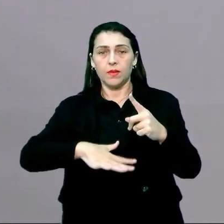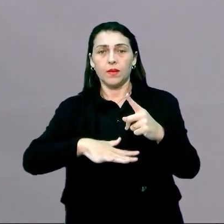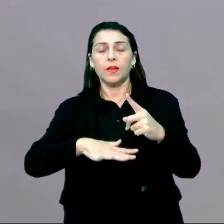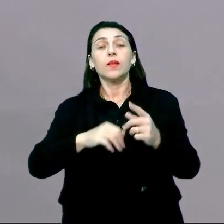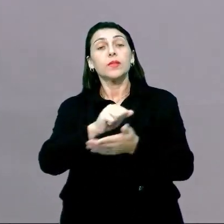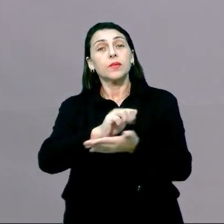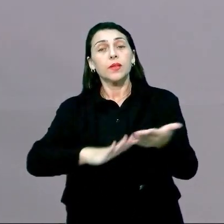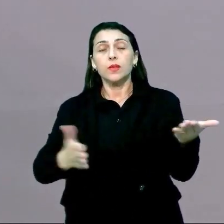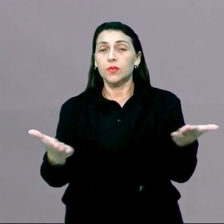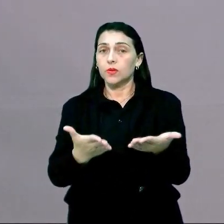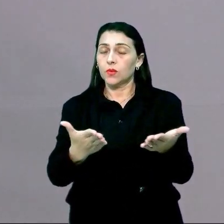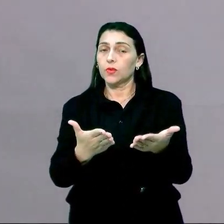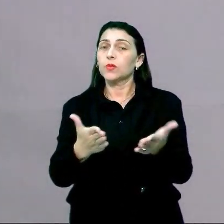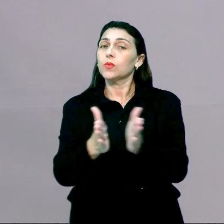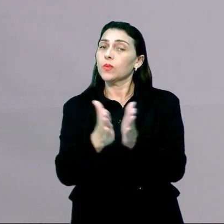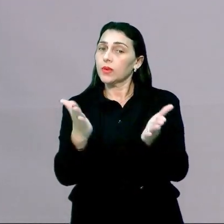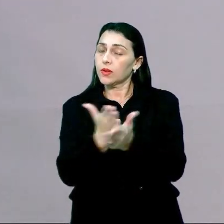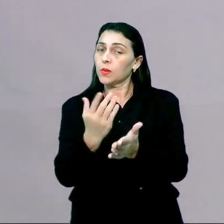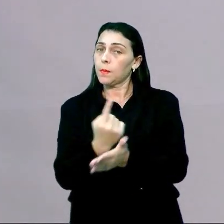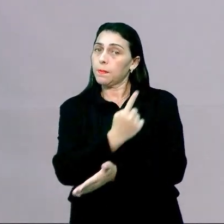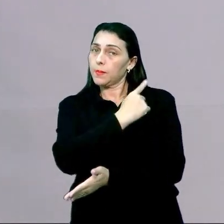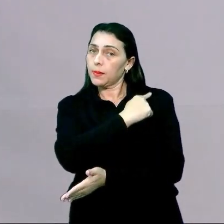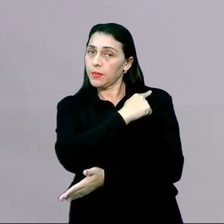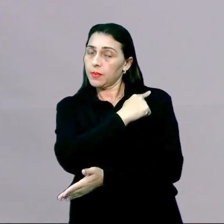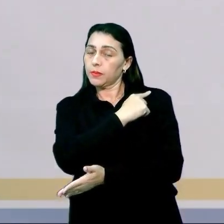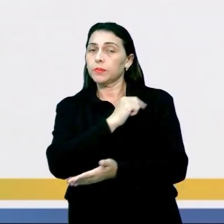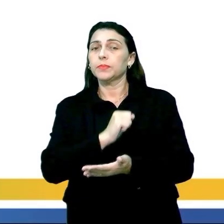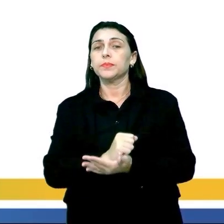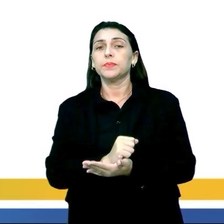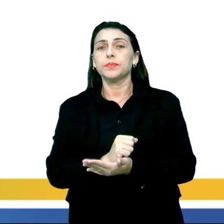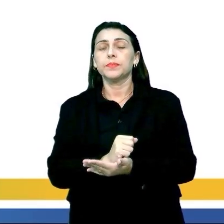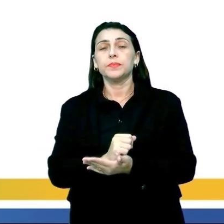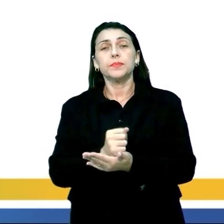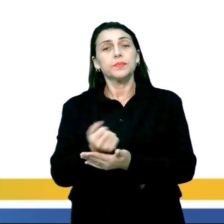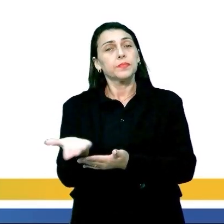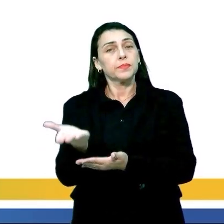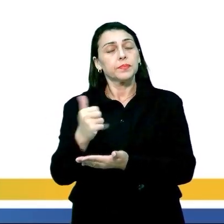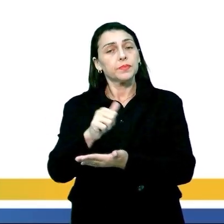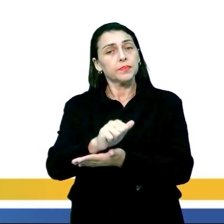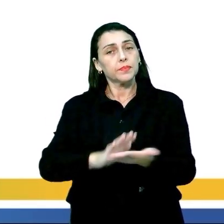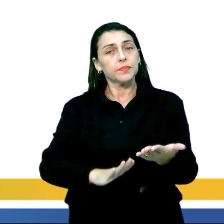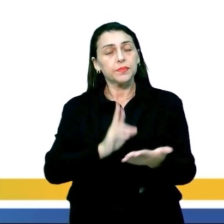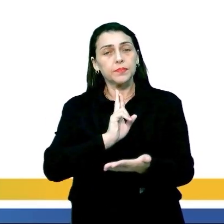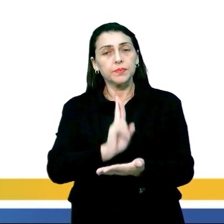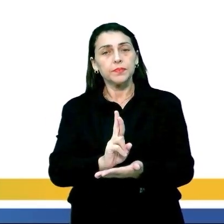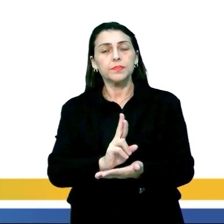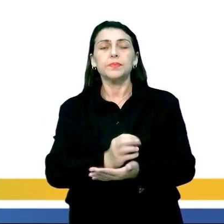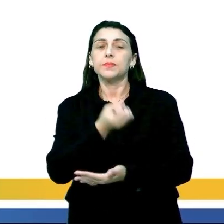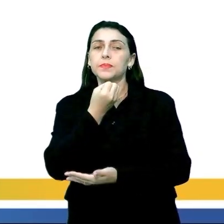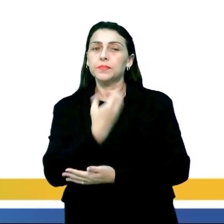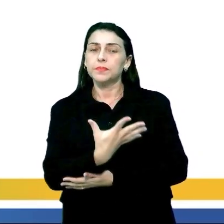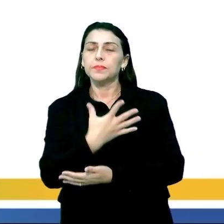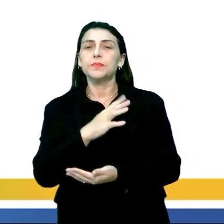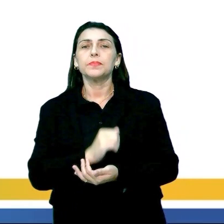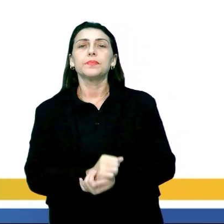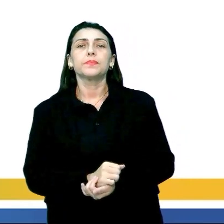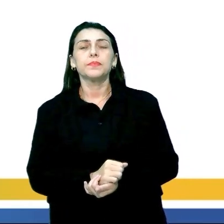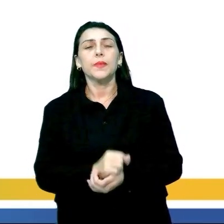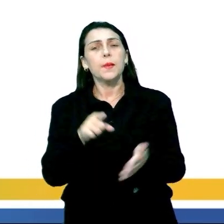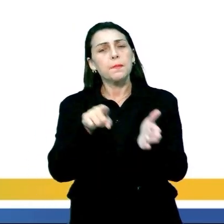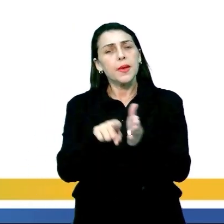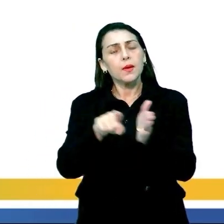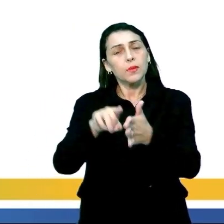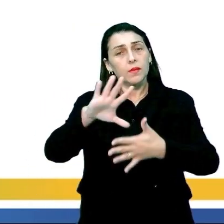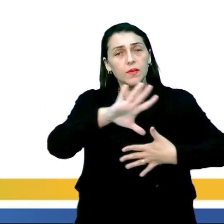nossa atividade de hoje vai estar lá no livro do primeiro ano. Vamos à nossa atividade? Bom, a questão vem com